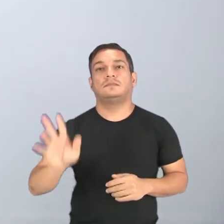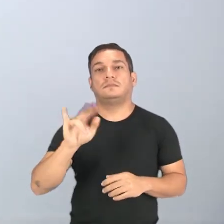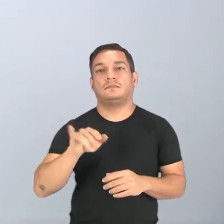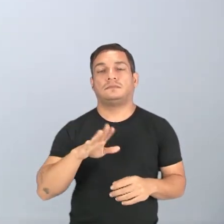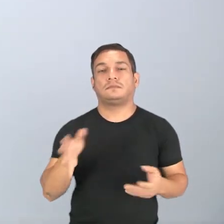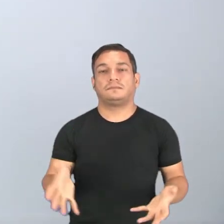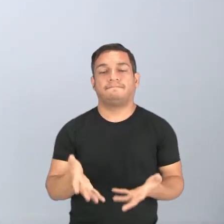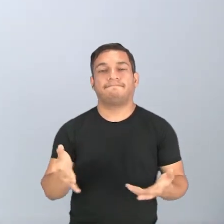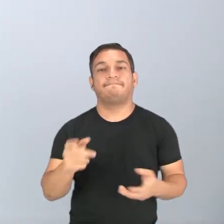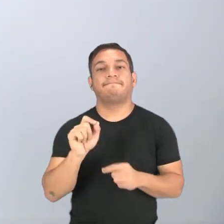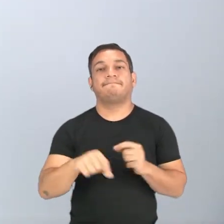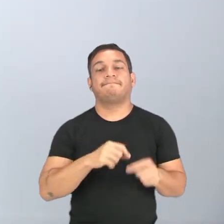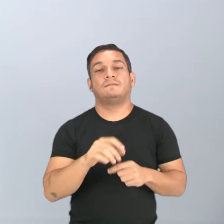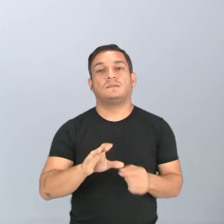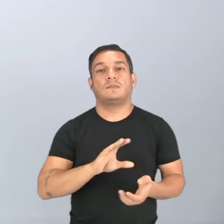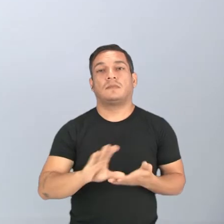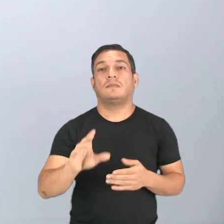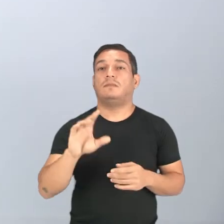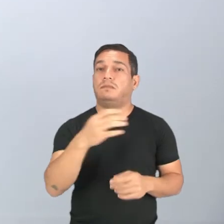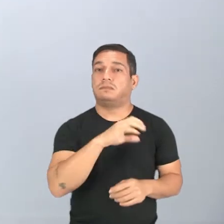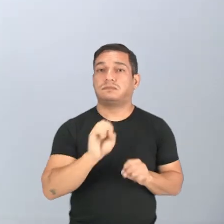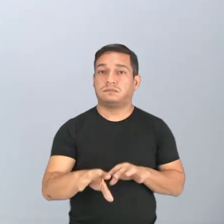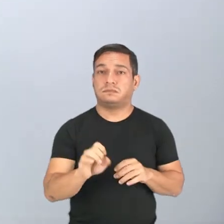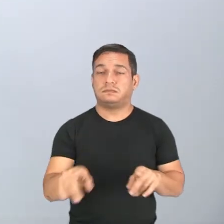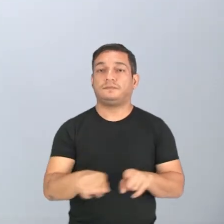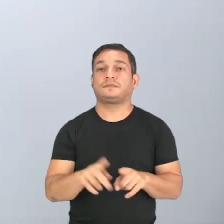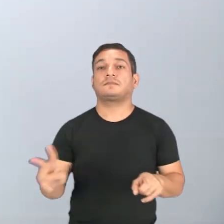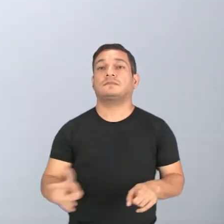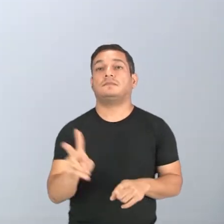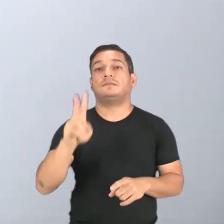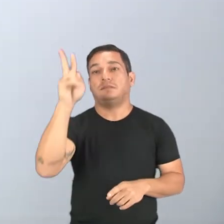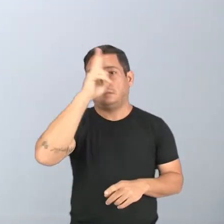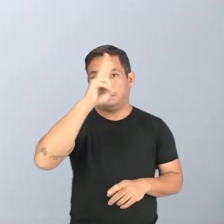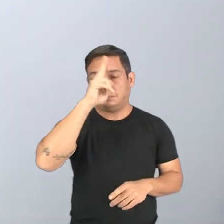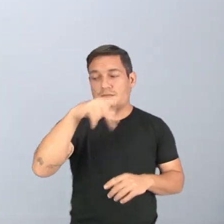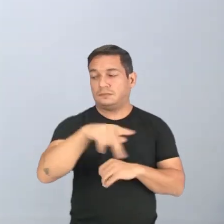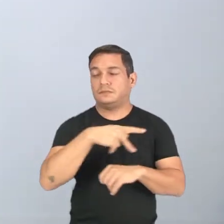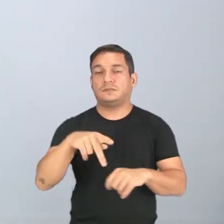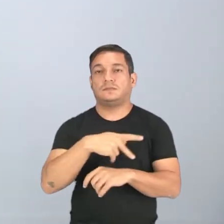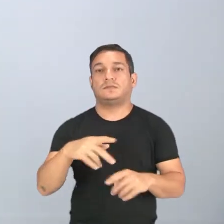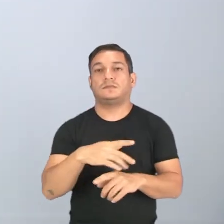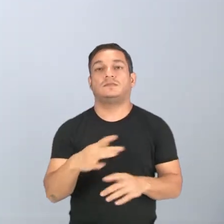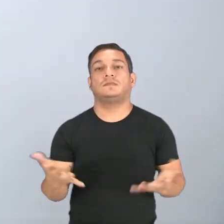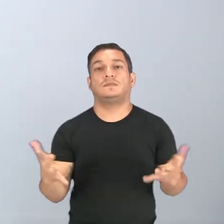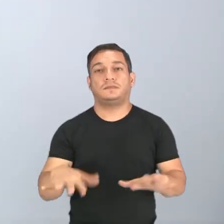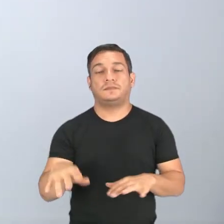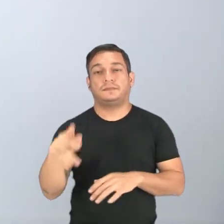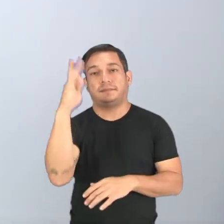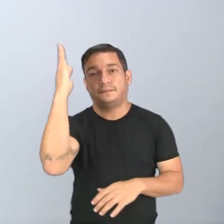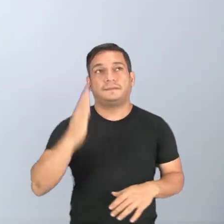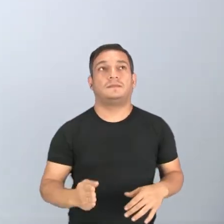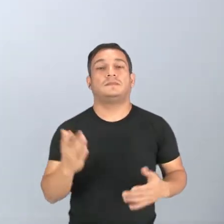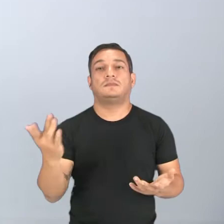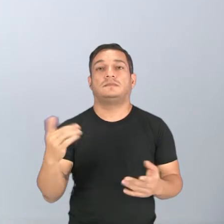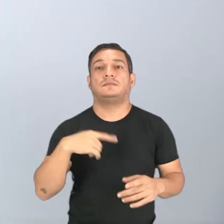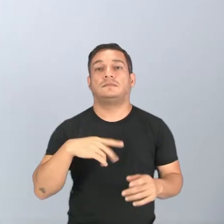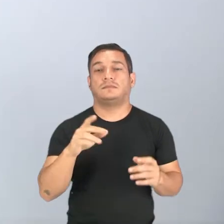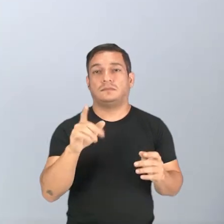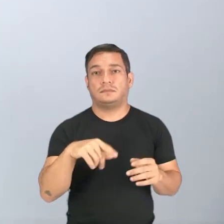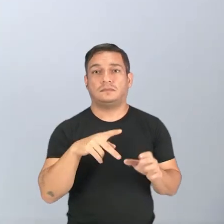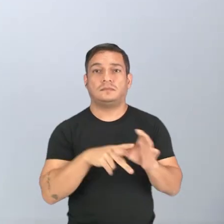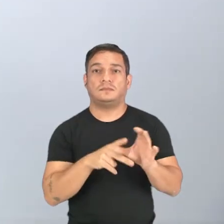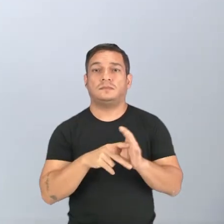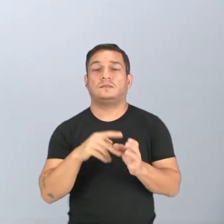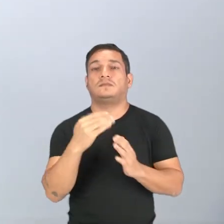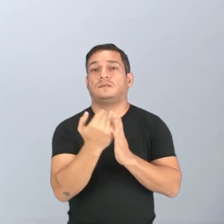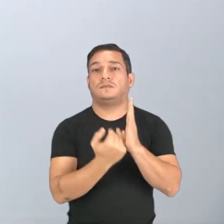investir bastante, por exemplo, na educação, na valorização da história do país, da inclusão da história do Brasil no currículo,